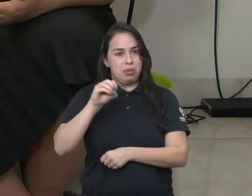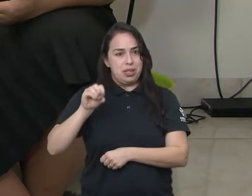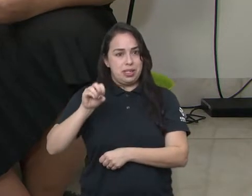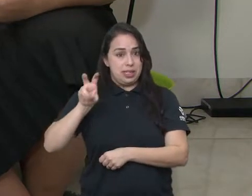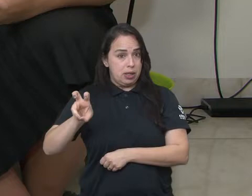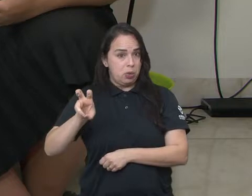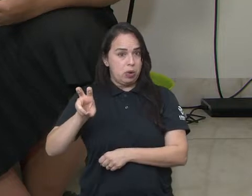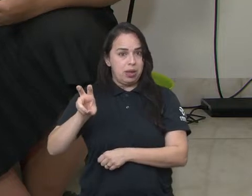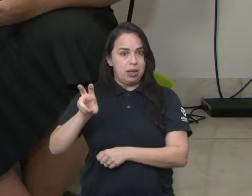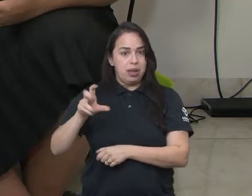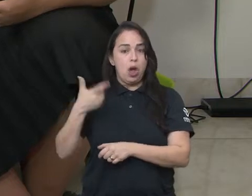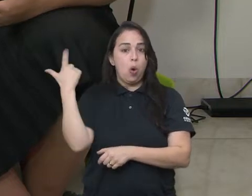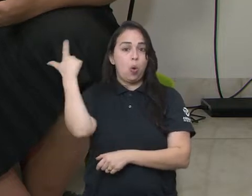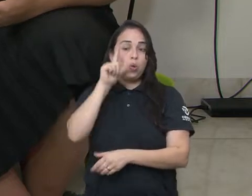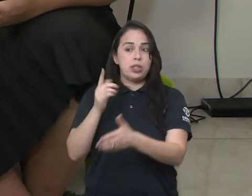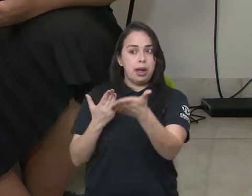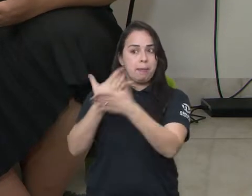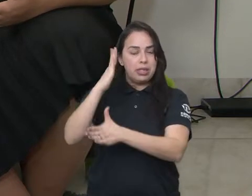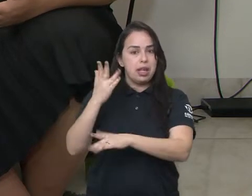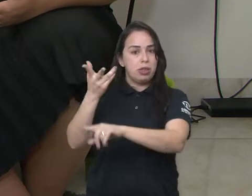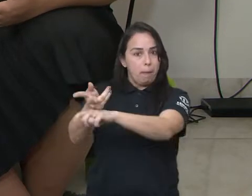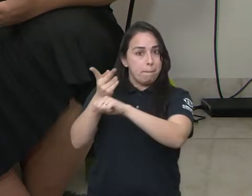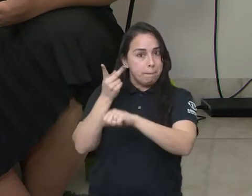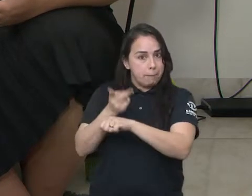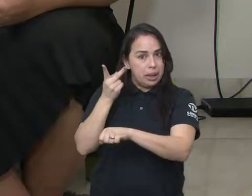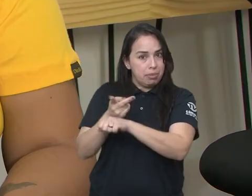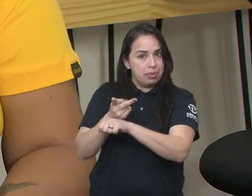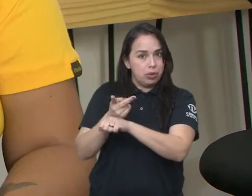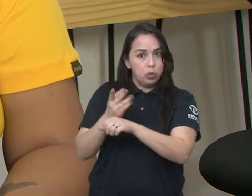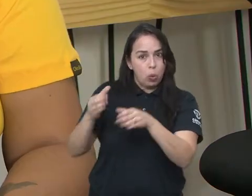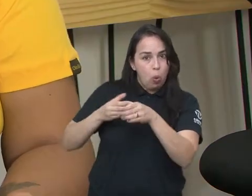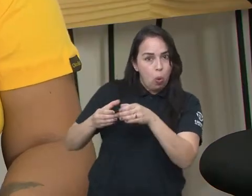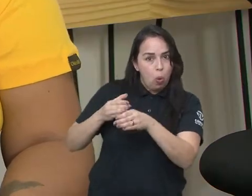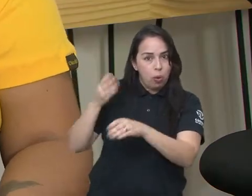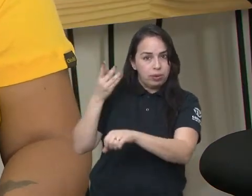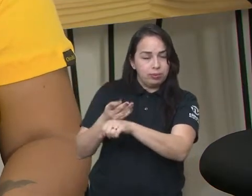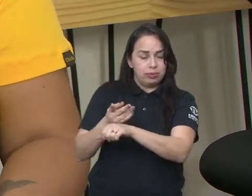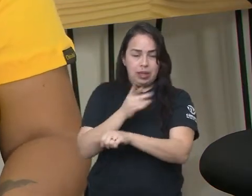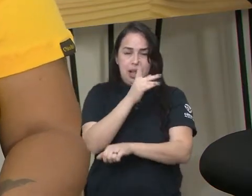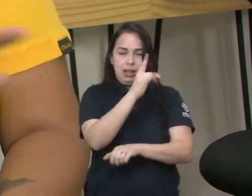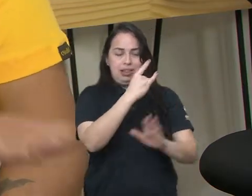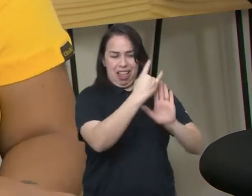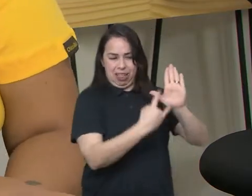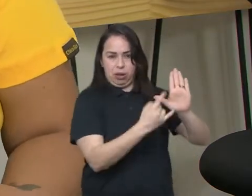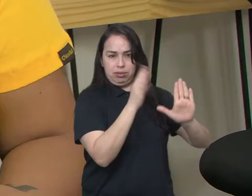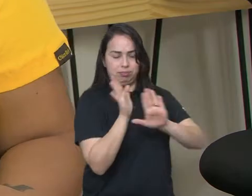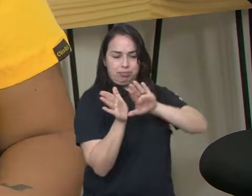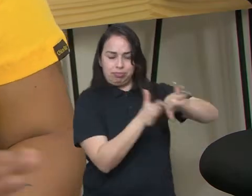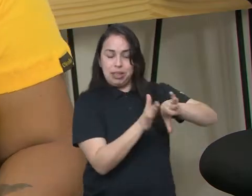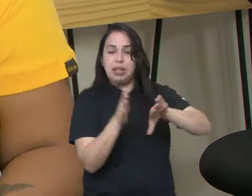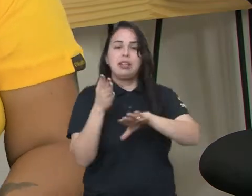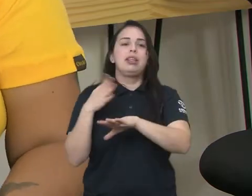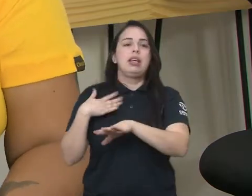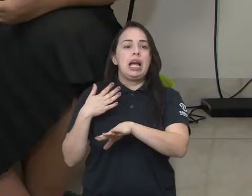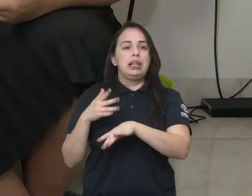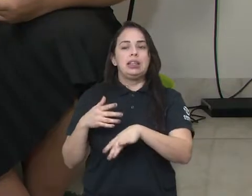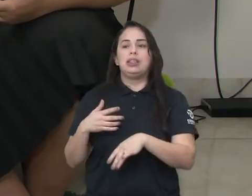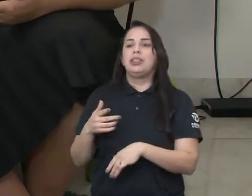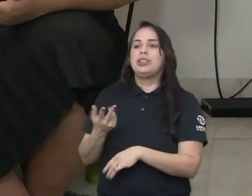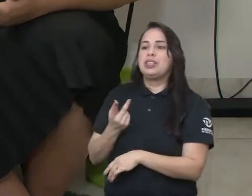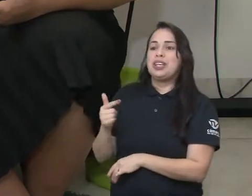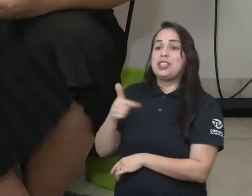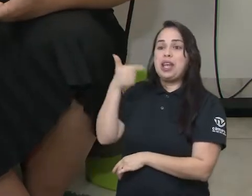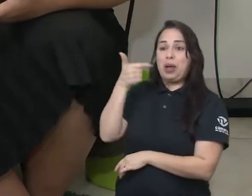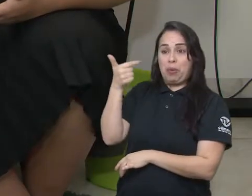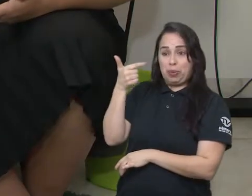de quadrinhos que teve aqui em São José. Foi a primeira vez que eu participei de um evento assim, mais sem ser o da nota fiscal.